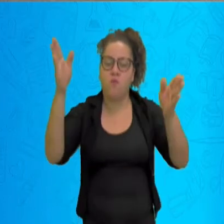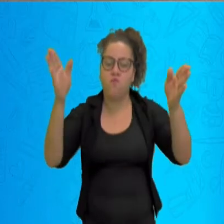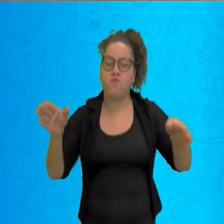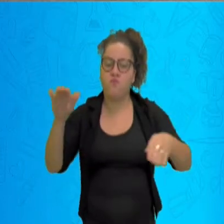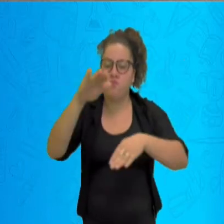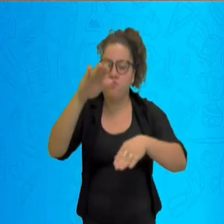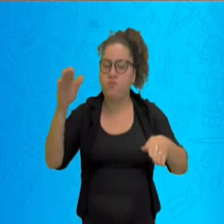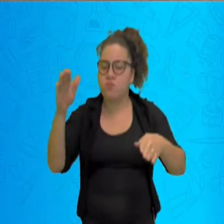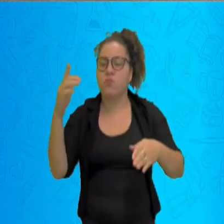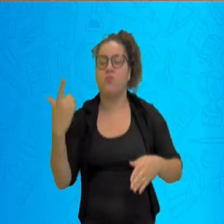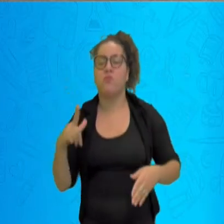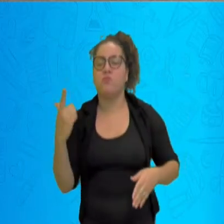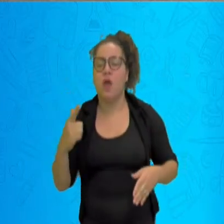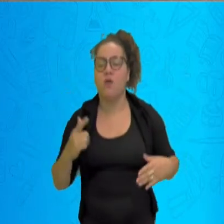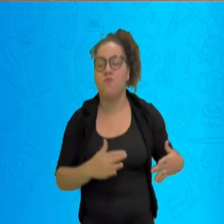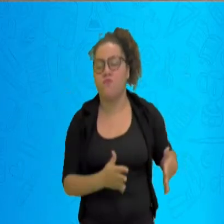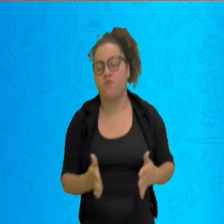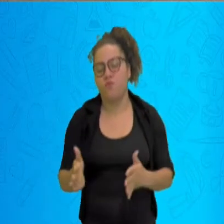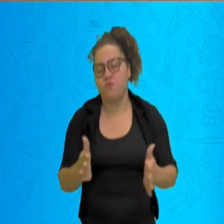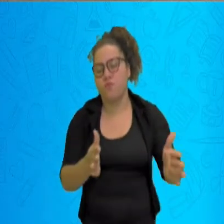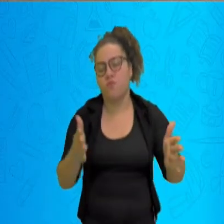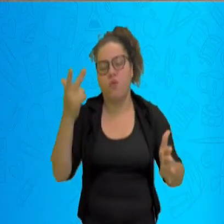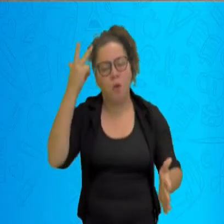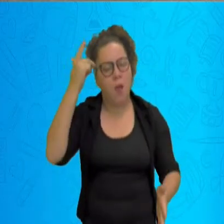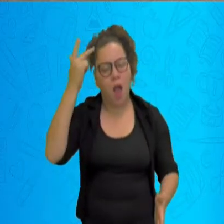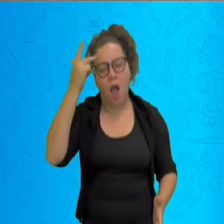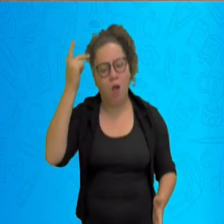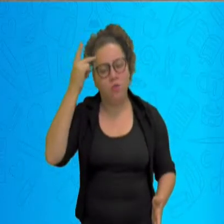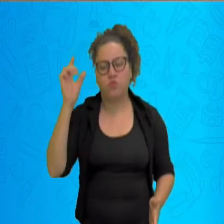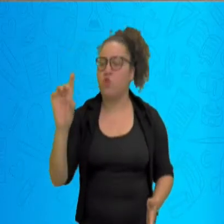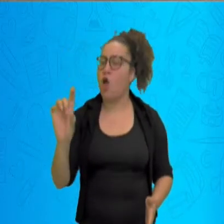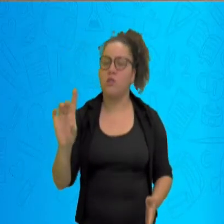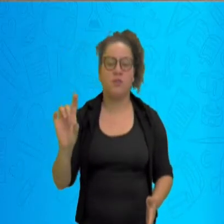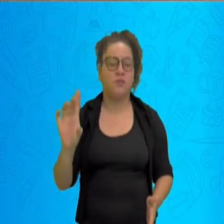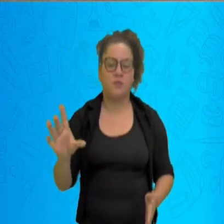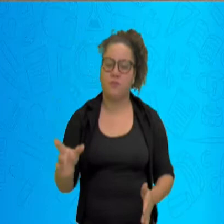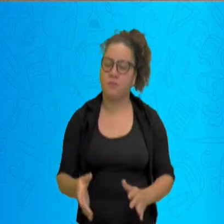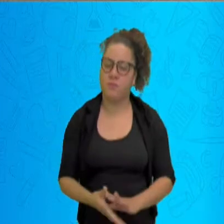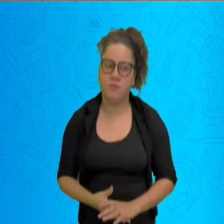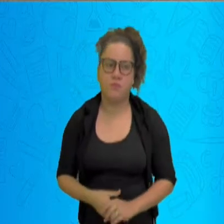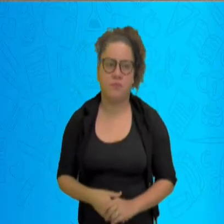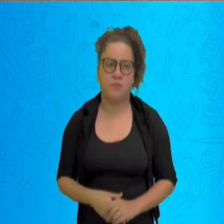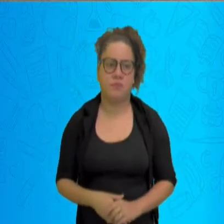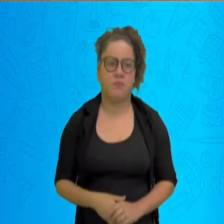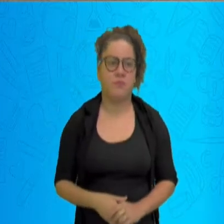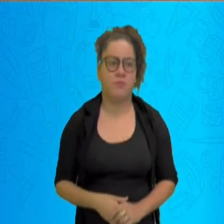próprio, um trajeto próprio. Ela mesma faz o trajeto.